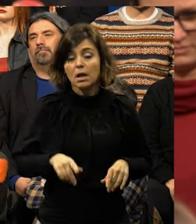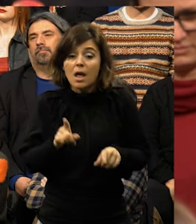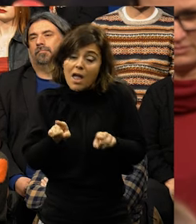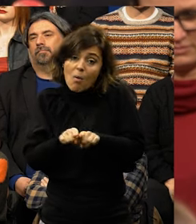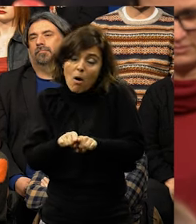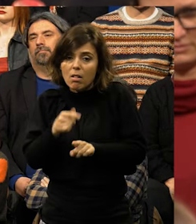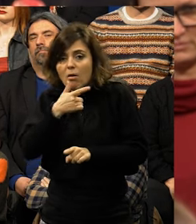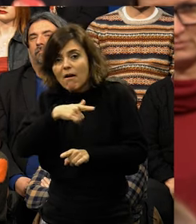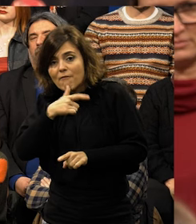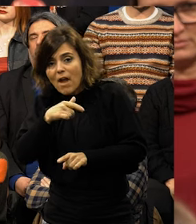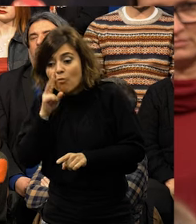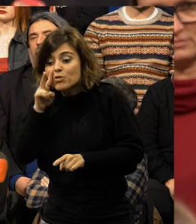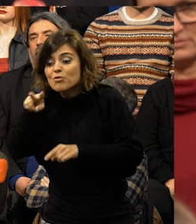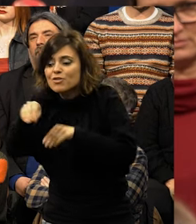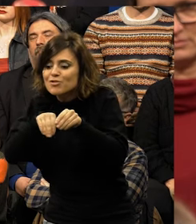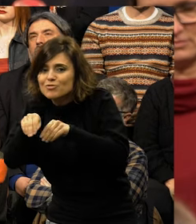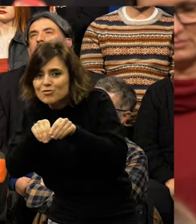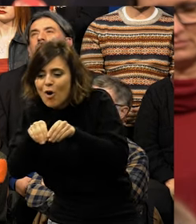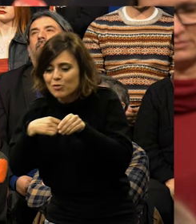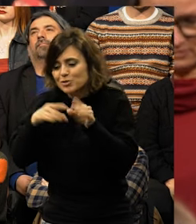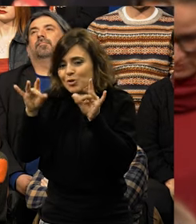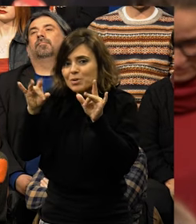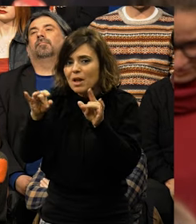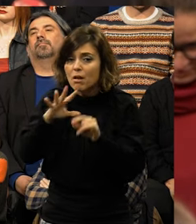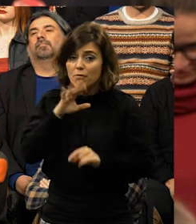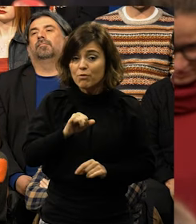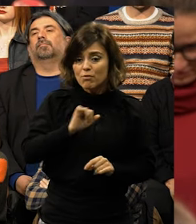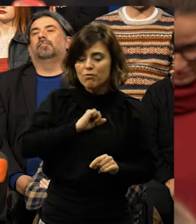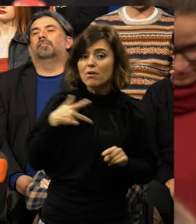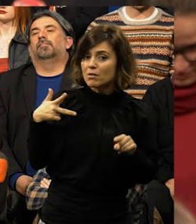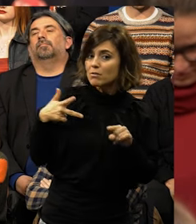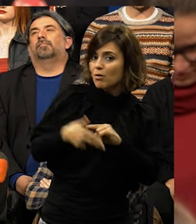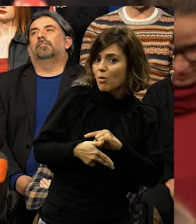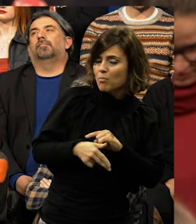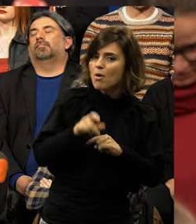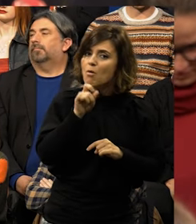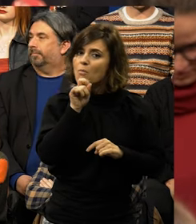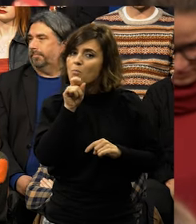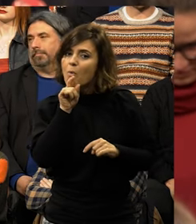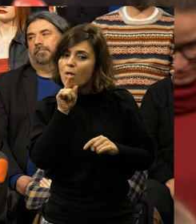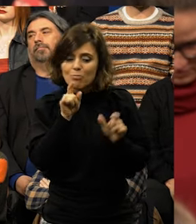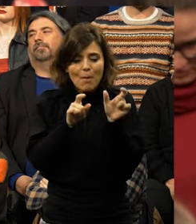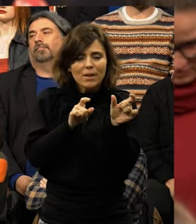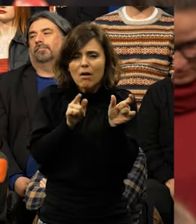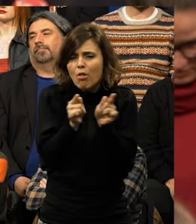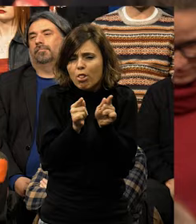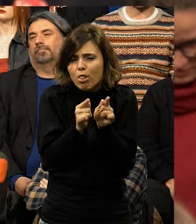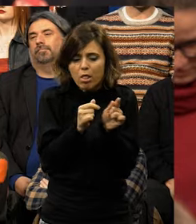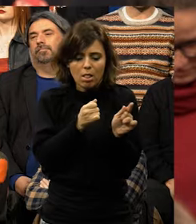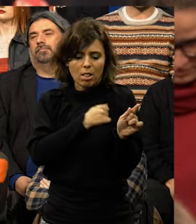brique o meu filho interrompe pode haver uma palavra de três letras conter isso